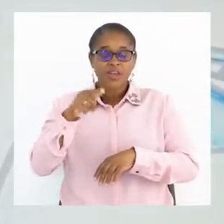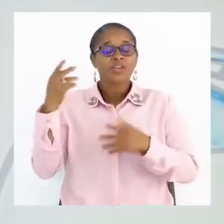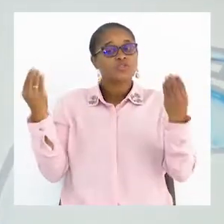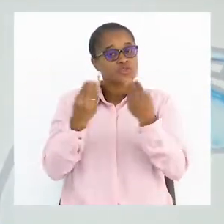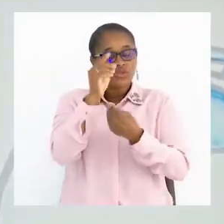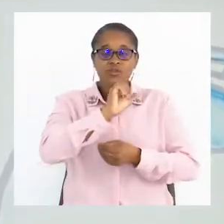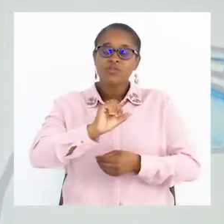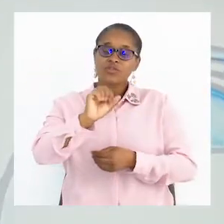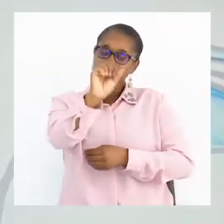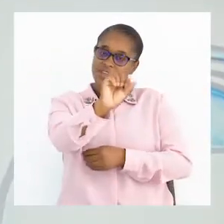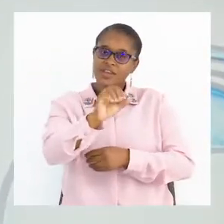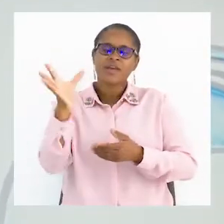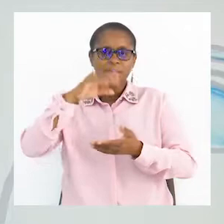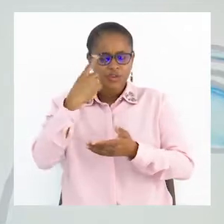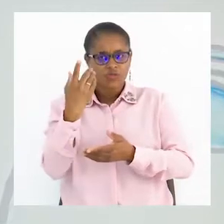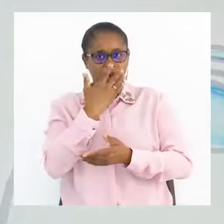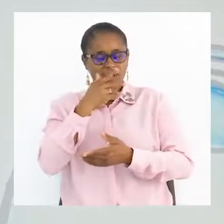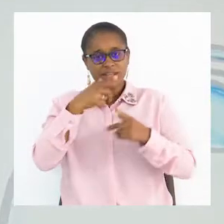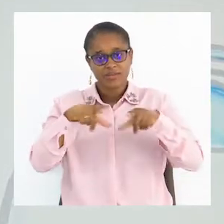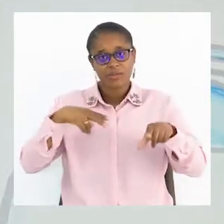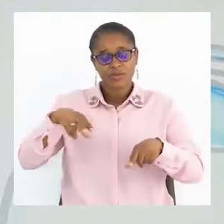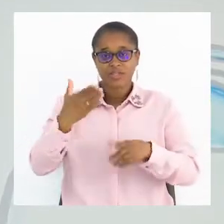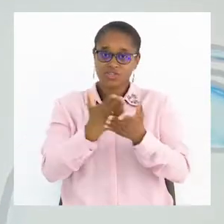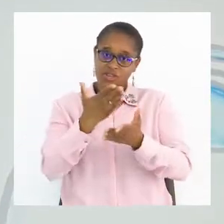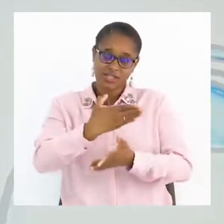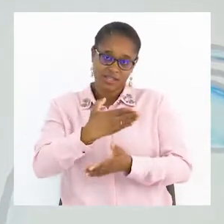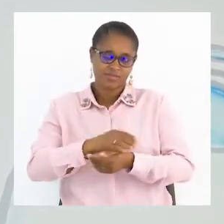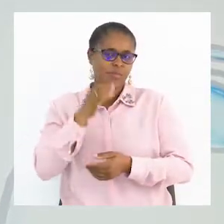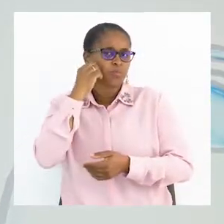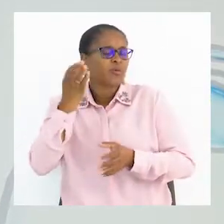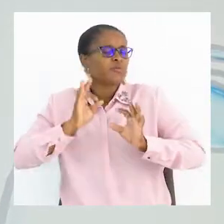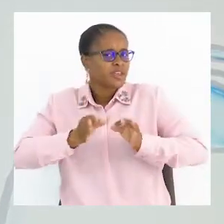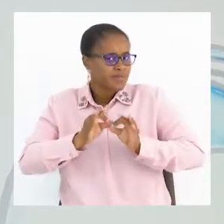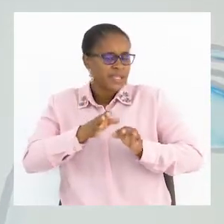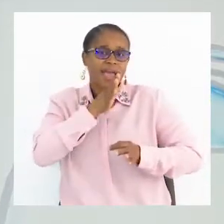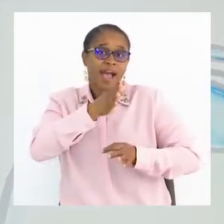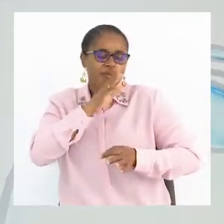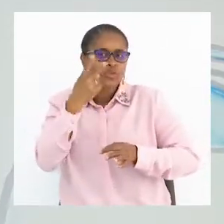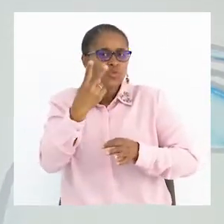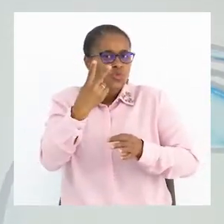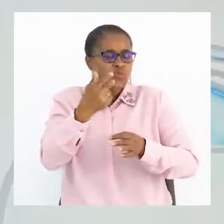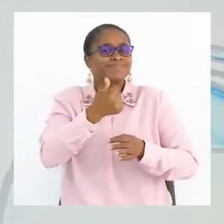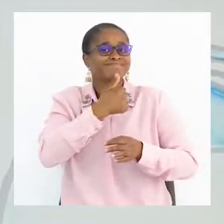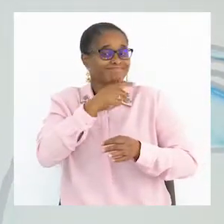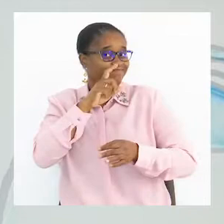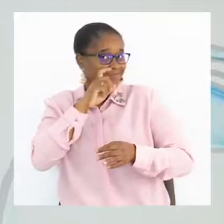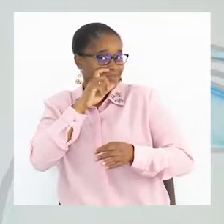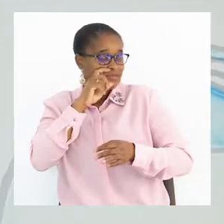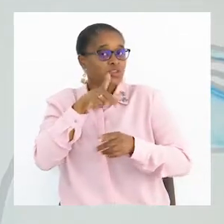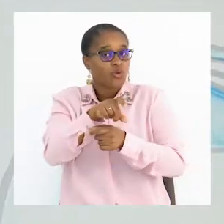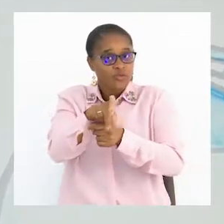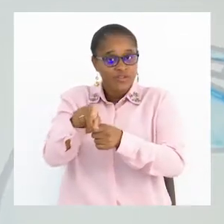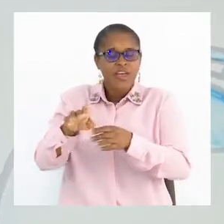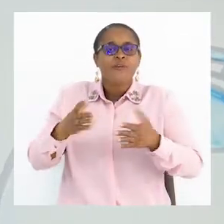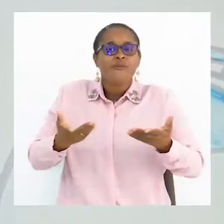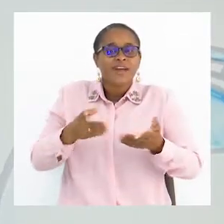de língua portuguesa do 7º ano. Como sempre tem sido o nosso hábito, 2 medidas preventivas da Covid. Quais